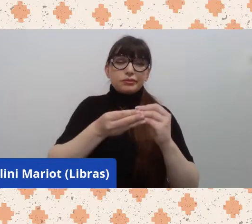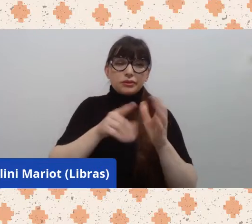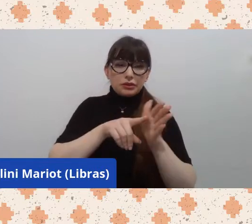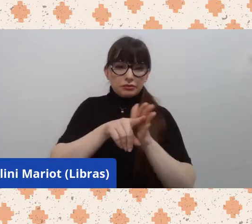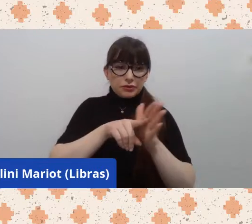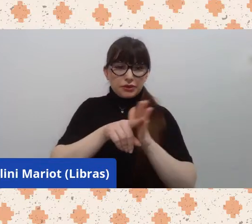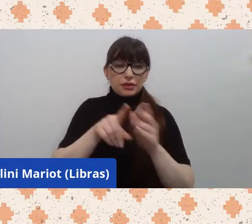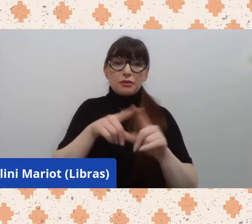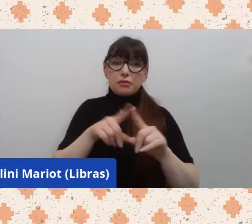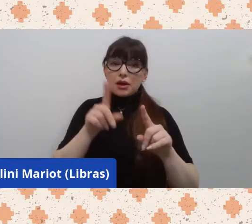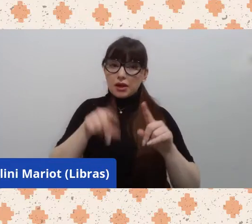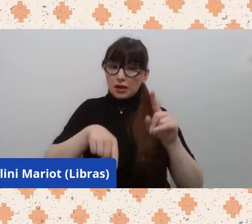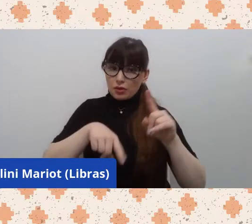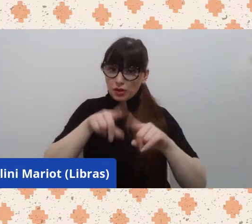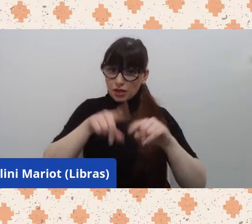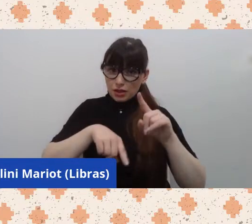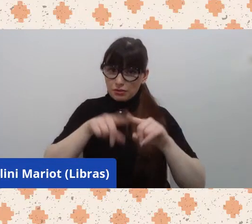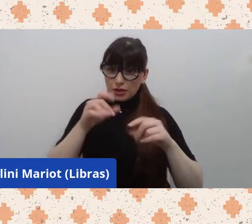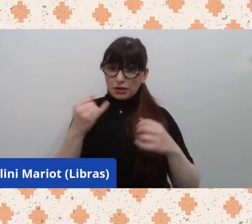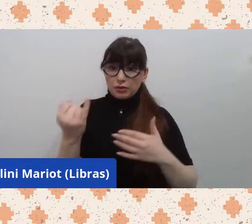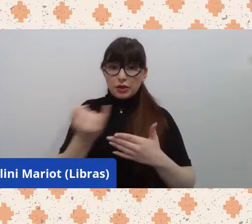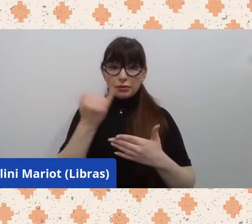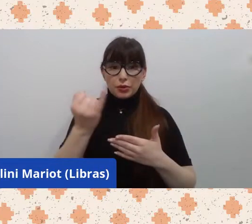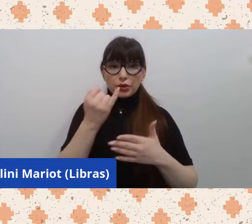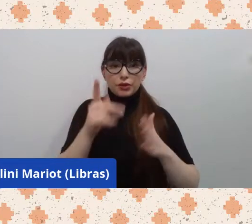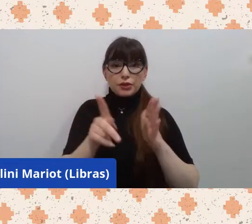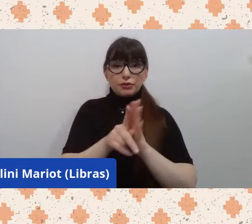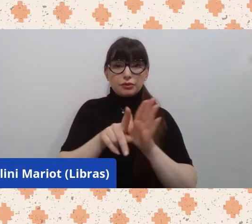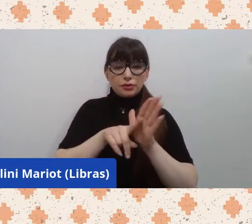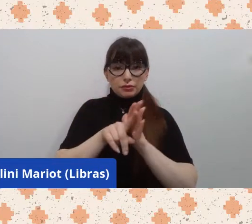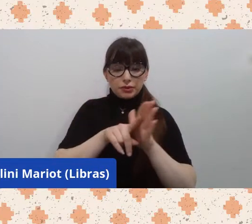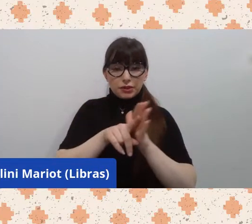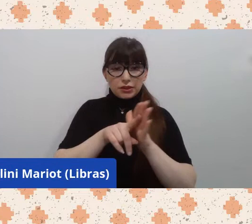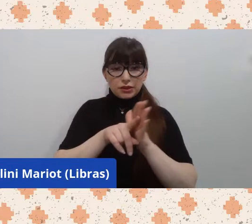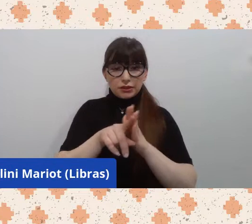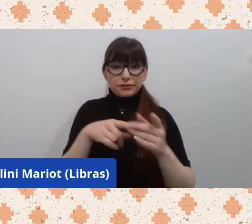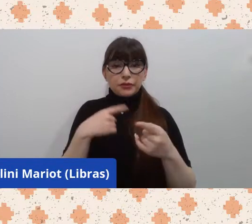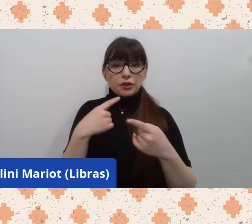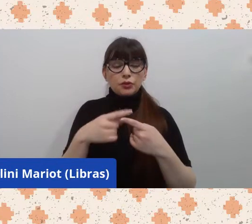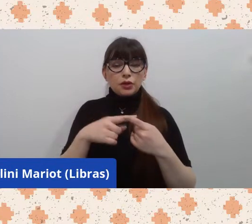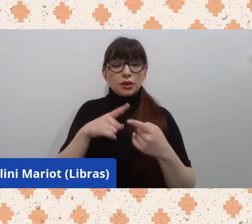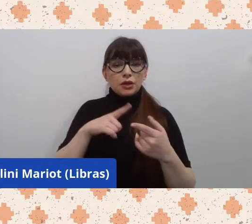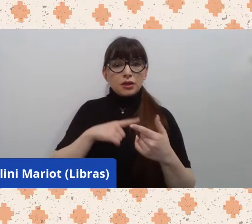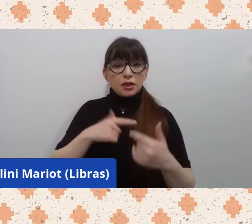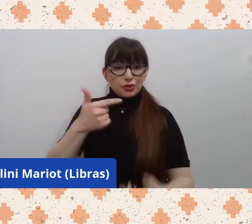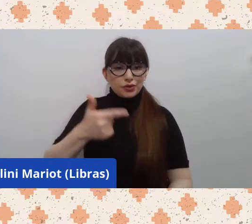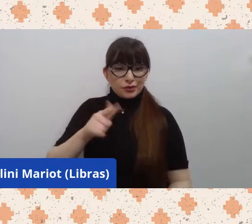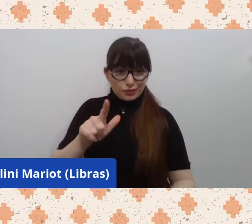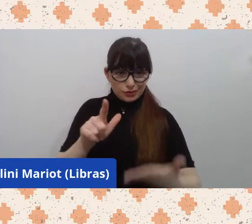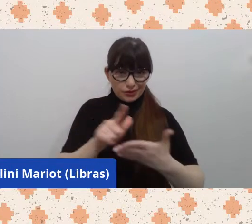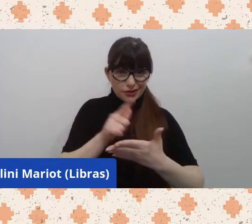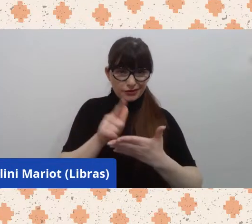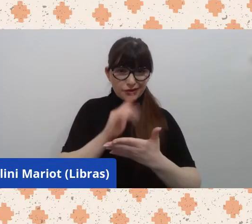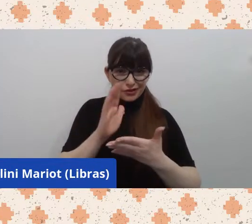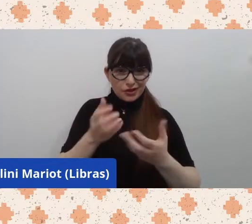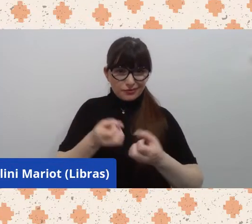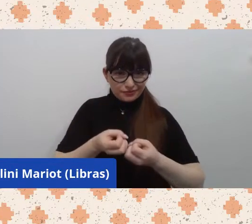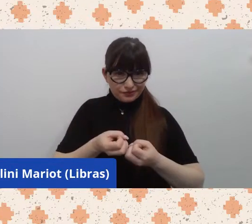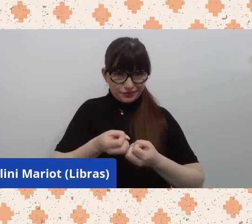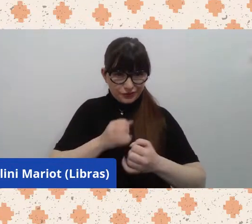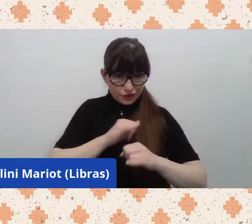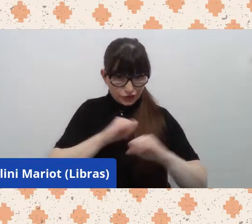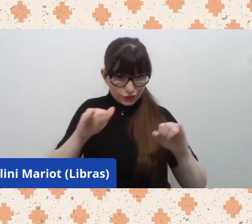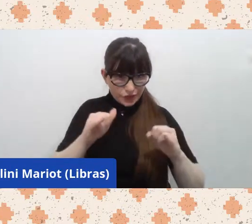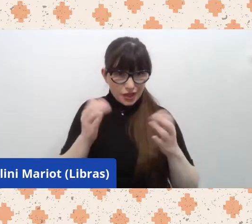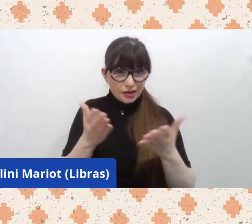um elemento estruturante dessa pesquisa. Então, no volume 2, que foi publicado esse ano, há um